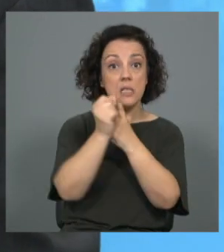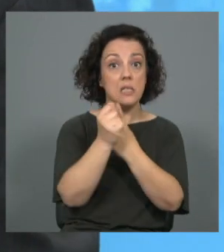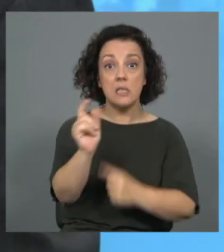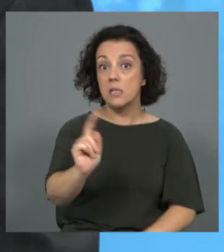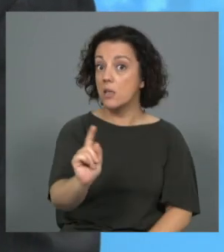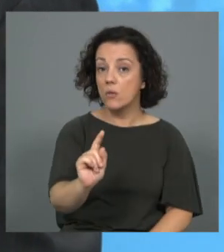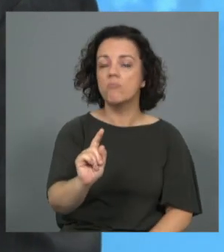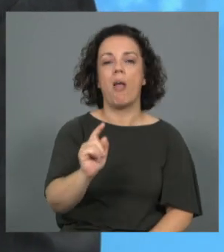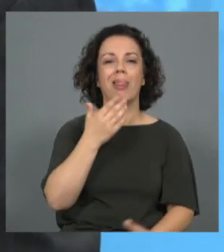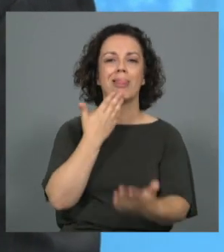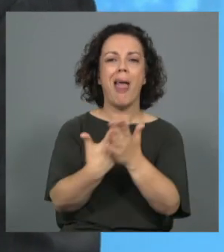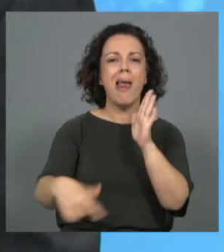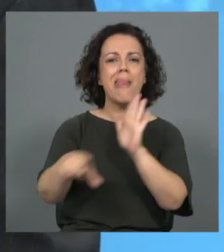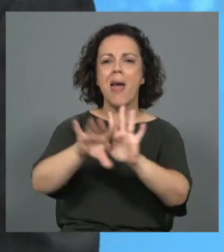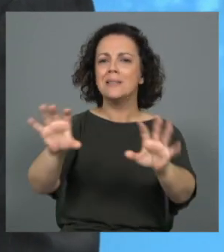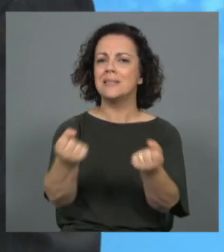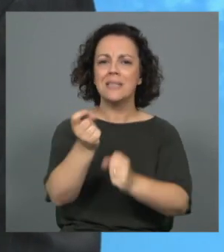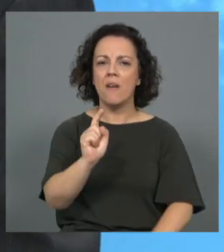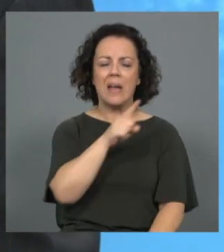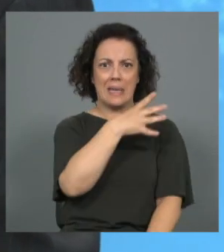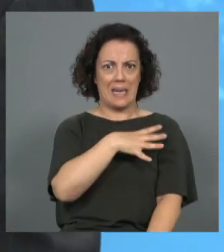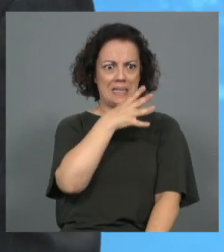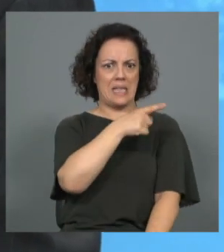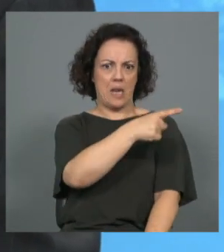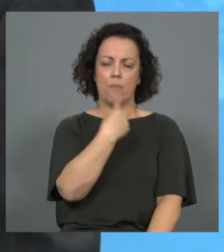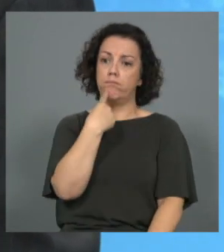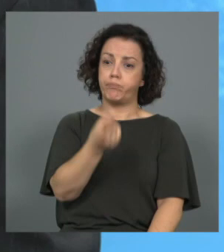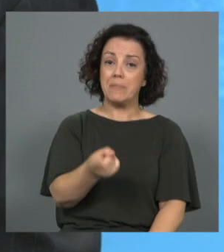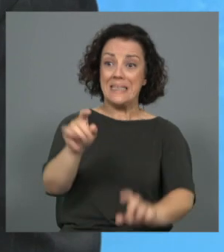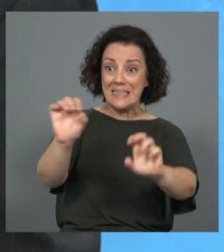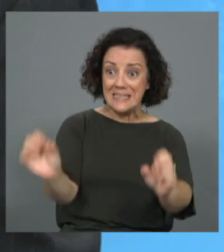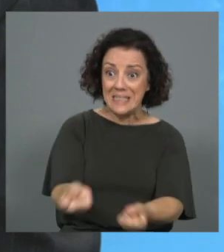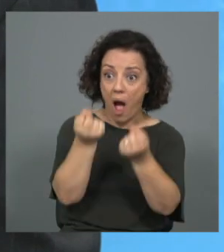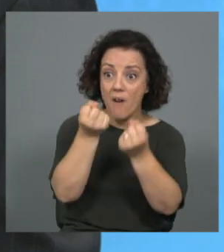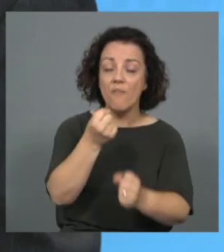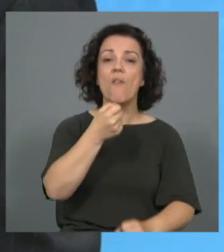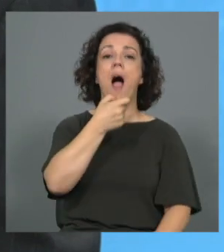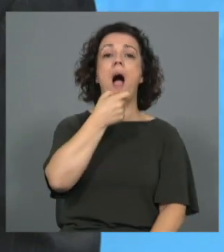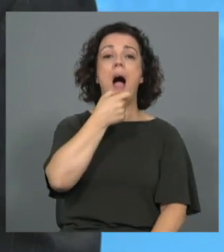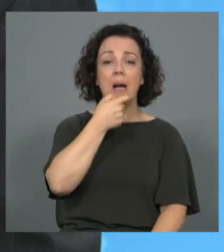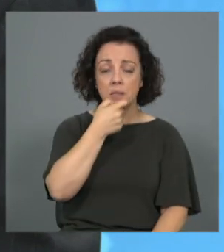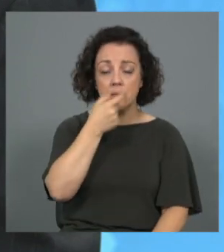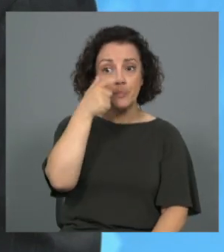estavam a condicionar a salvação da pessoa a um ato